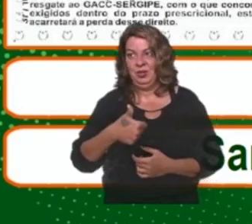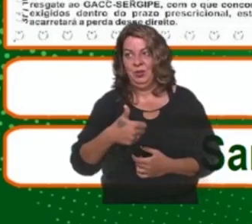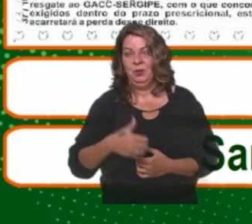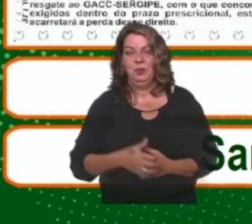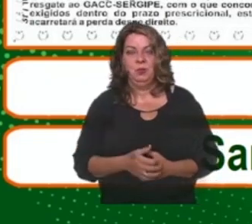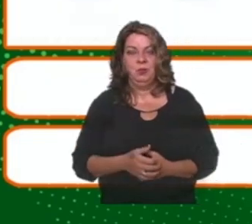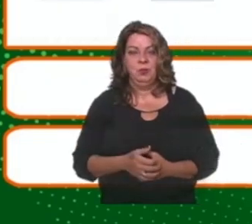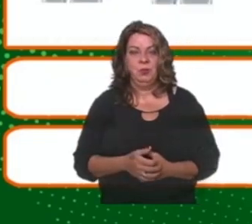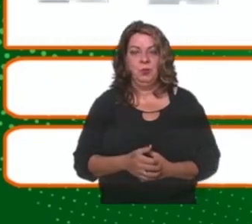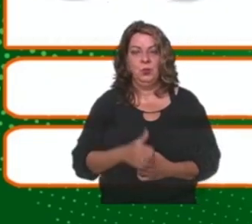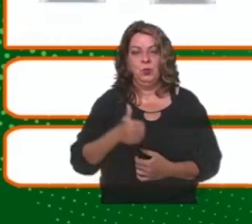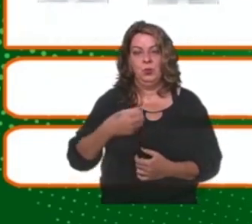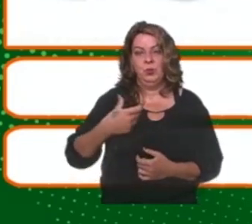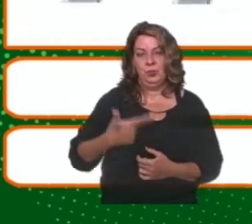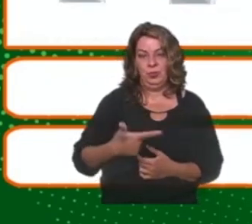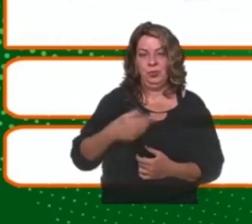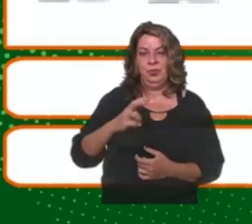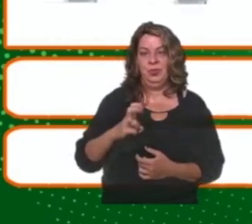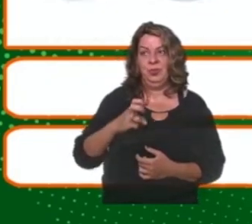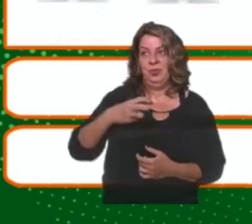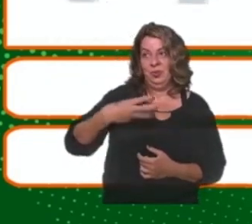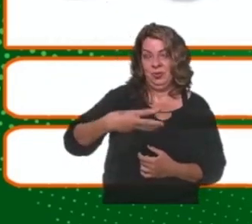125371. Repetindo,